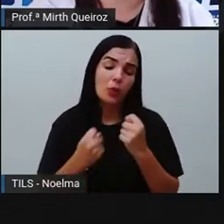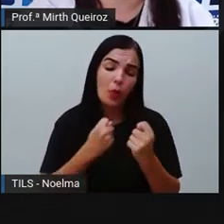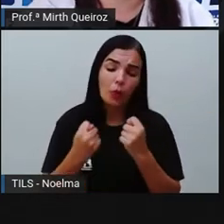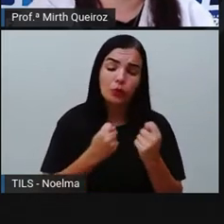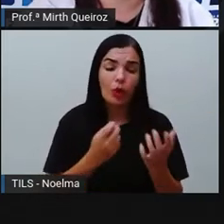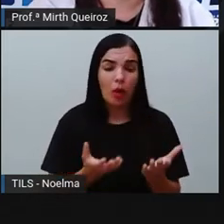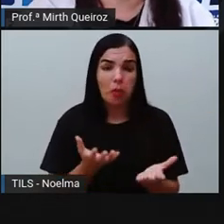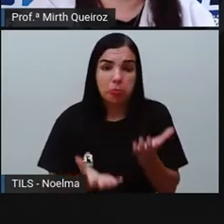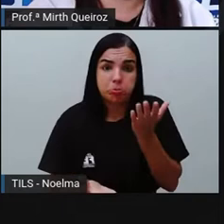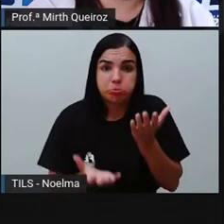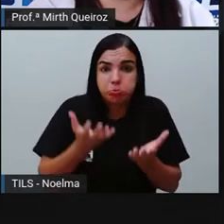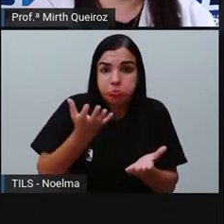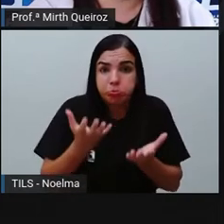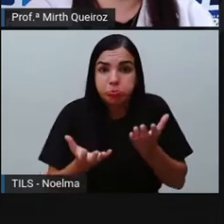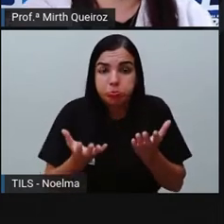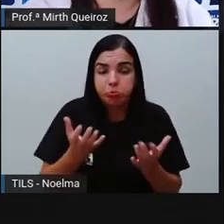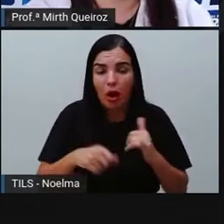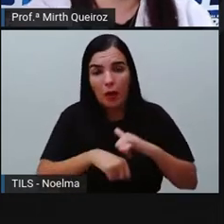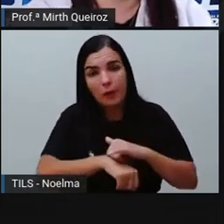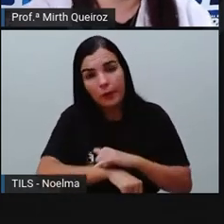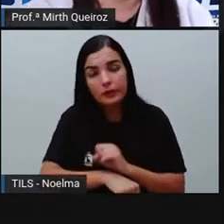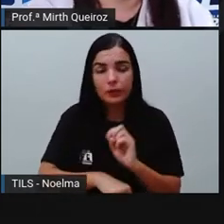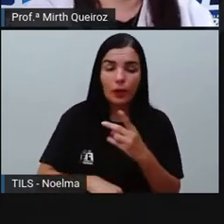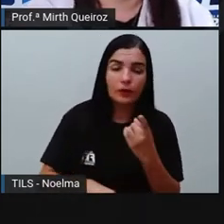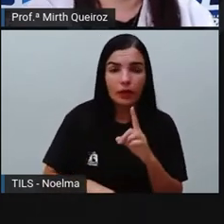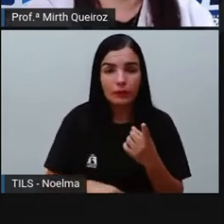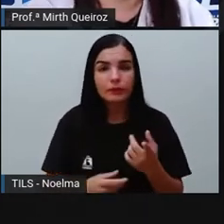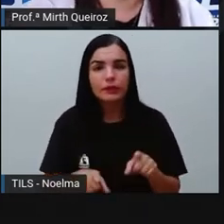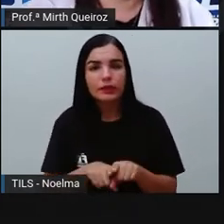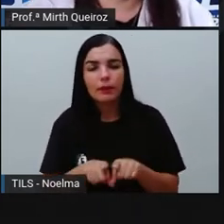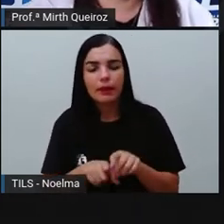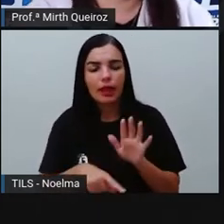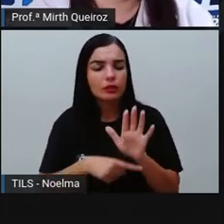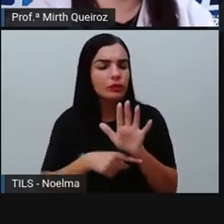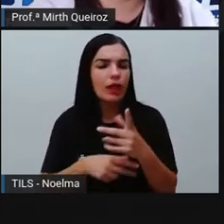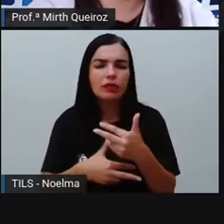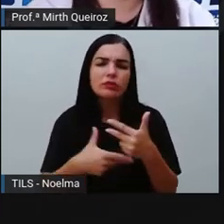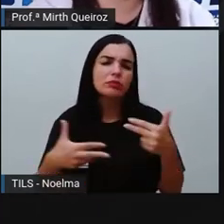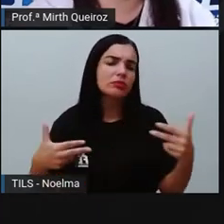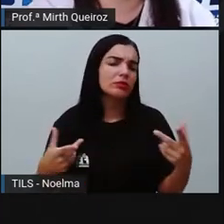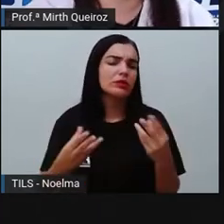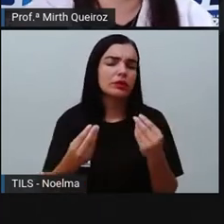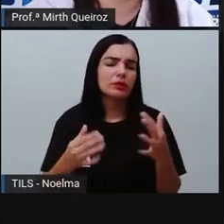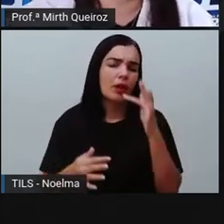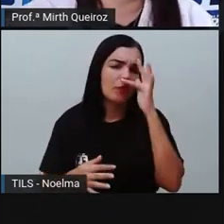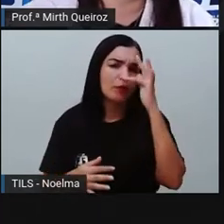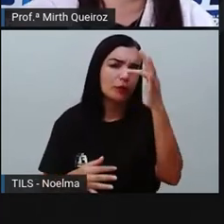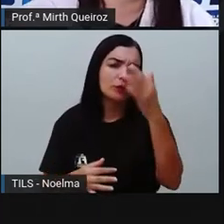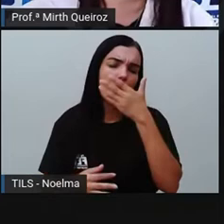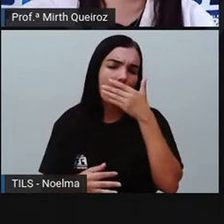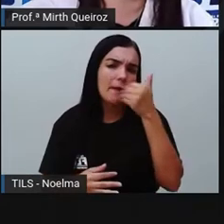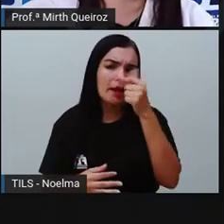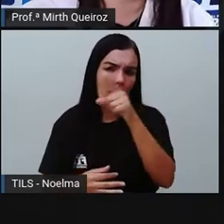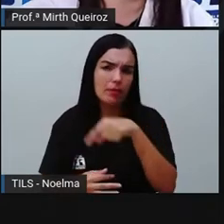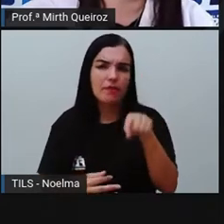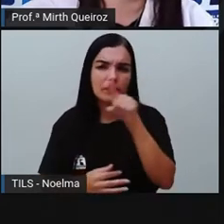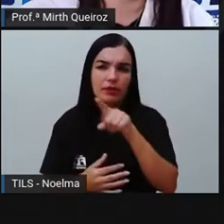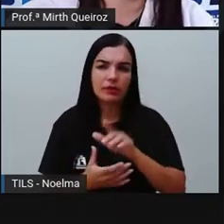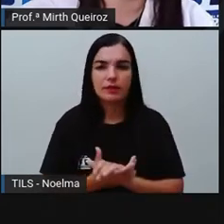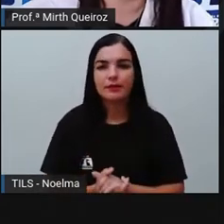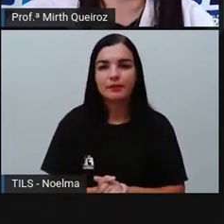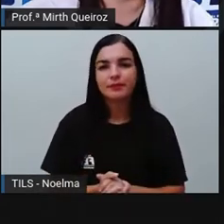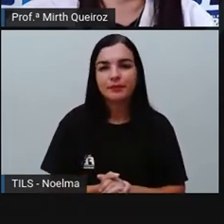desenvolvimento motor, para que a gente tenha aí maior proatividade, né? Tenha um futuro mais ativo, vamos dizer assim.